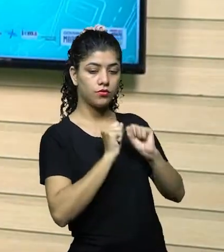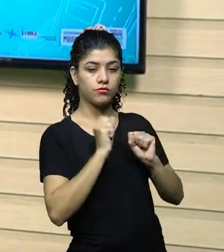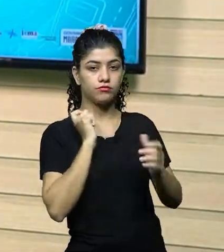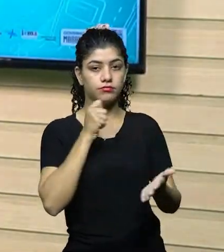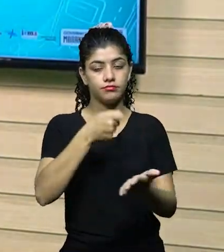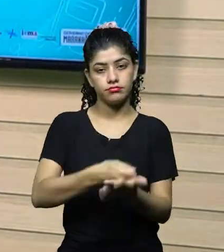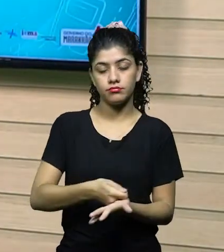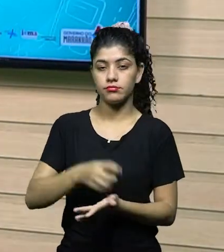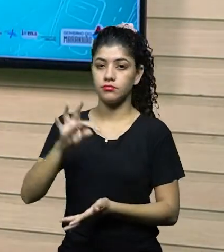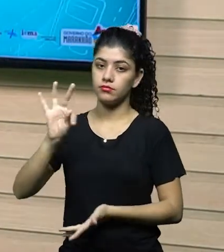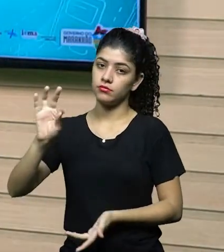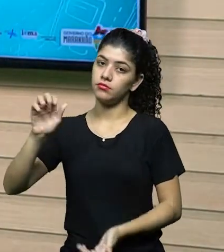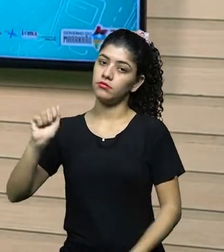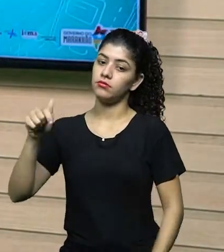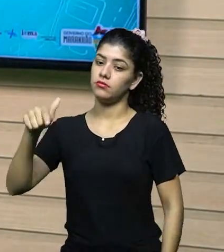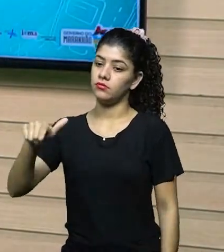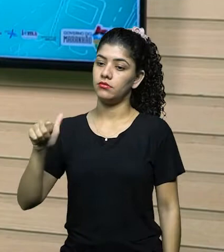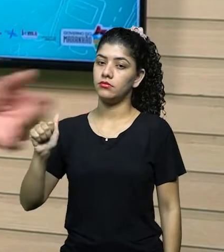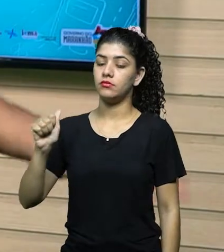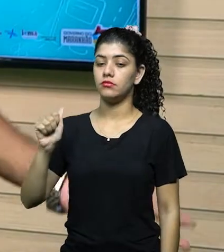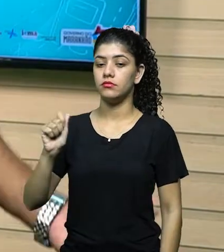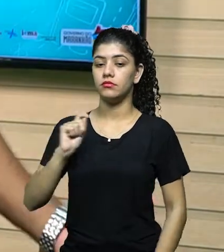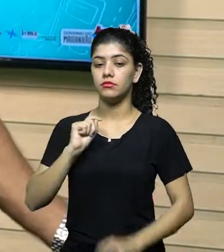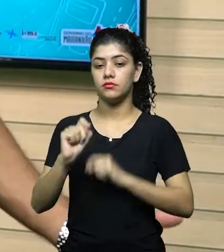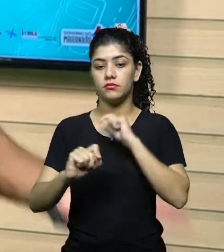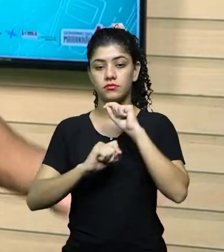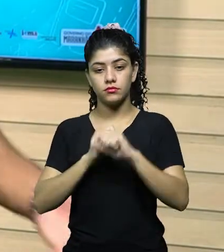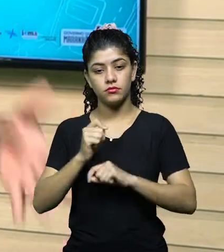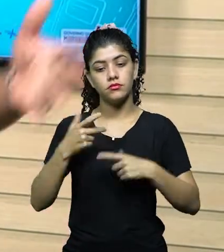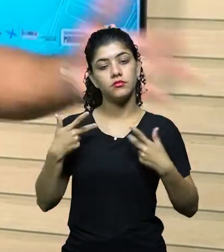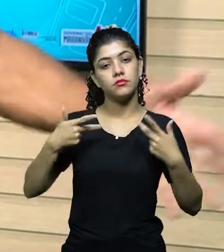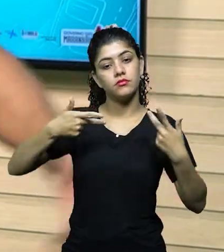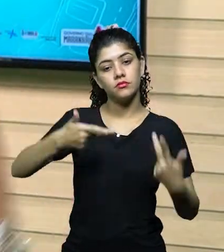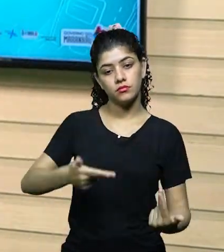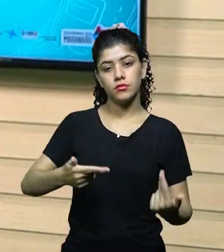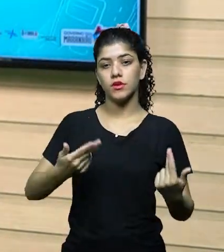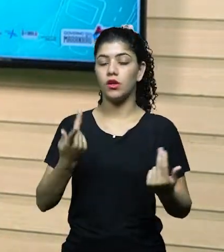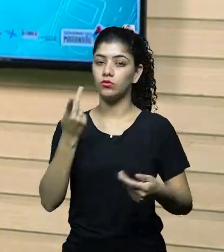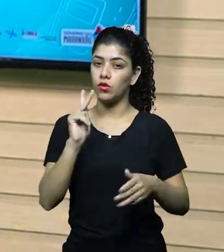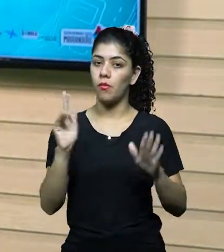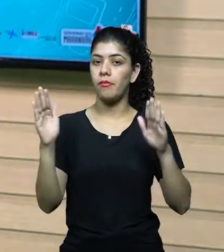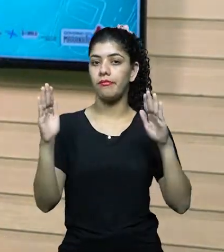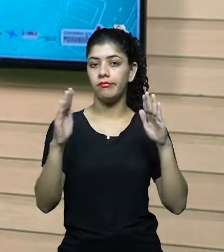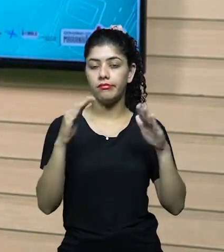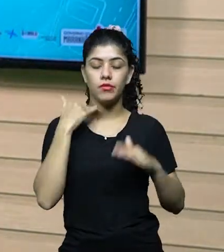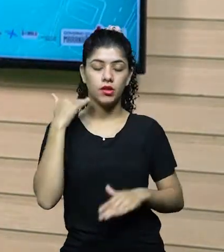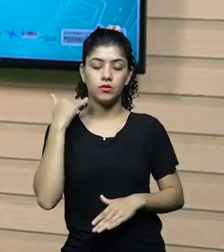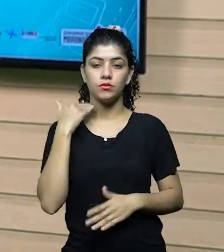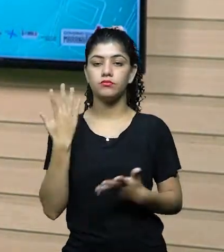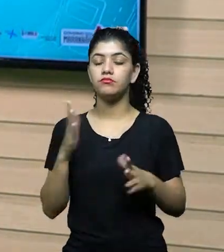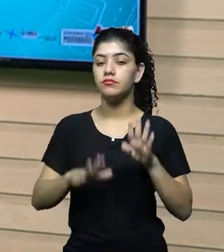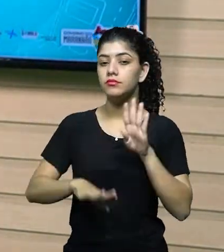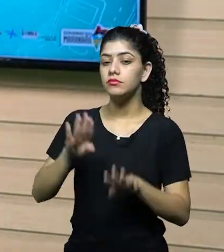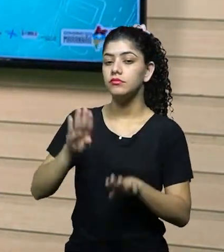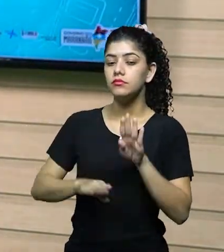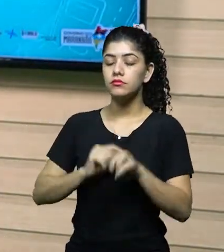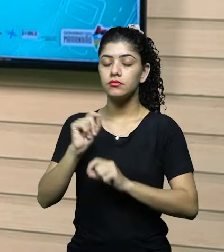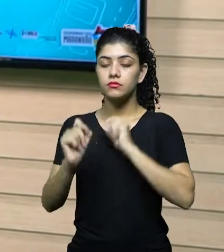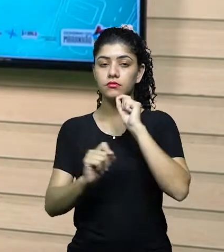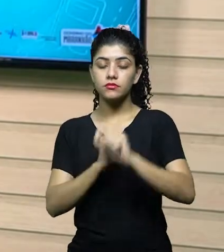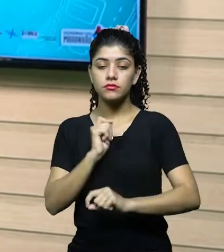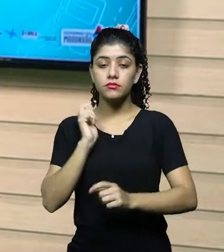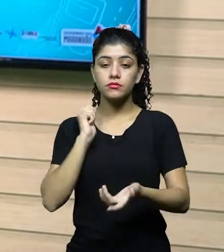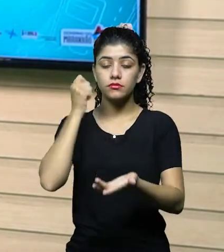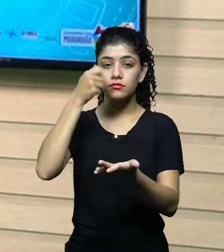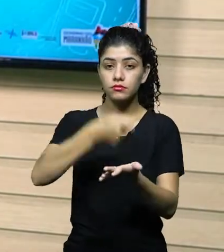paga uma taxa maior do que se porventura você fizer o mesmo saque no caixa do seu banco. Às vezes você pagar